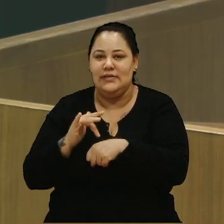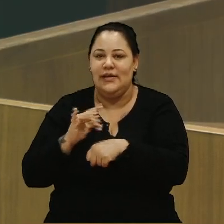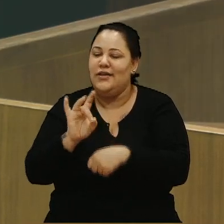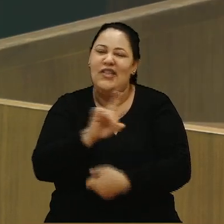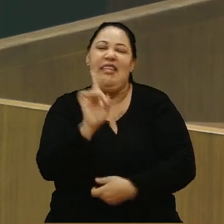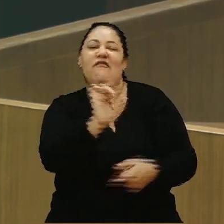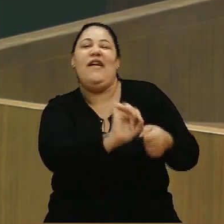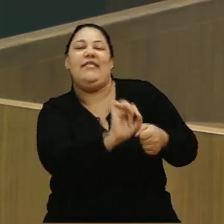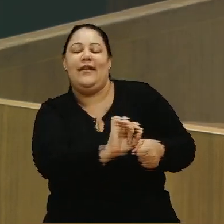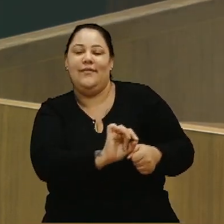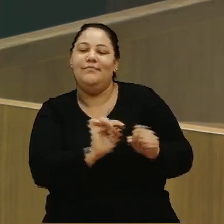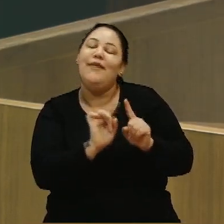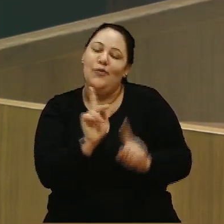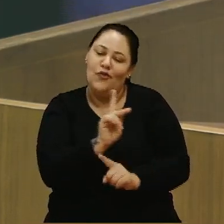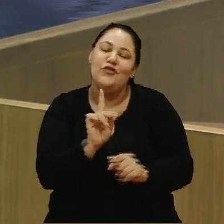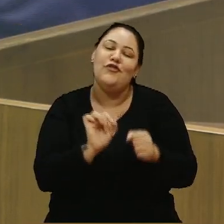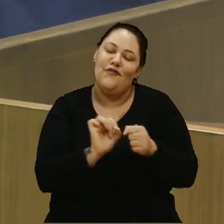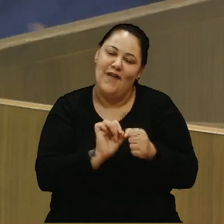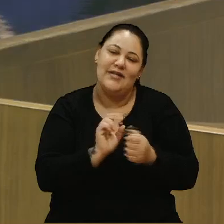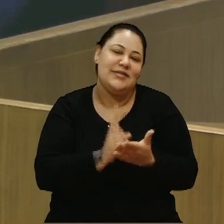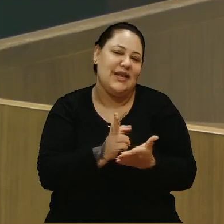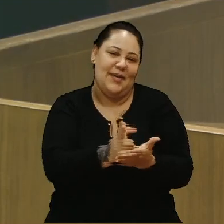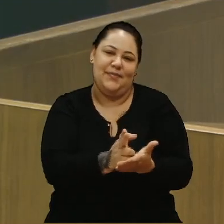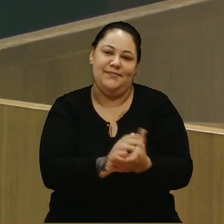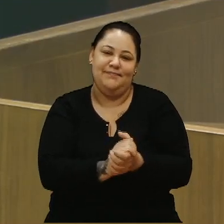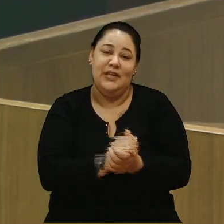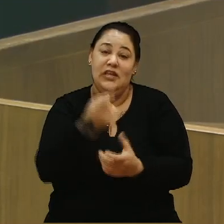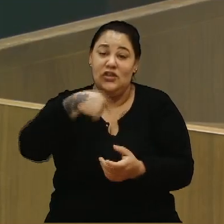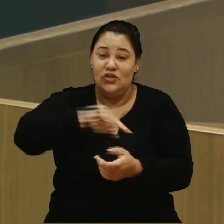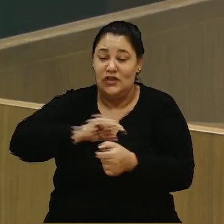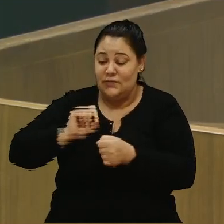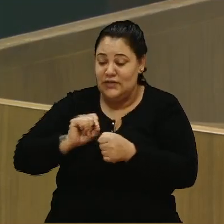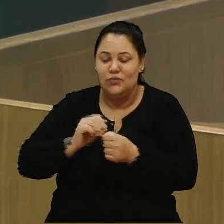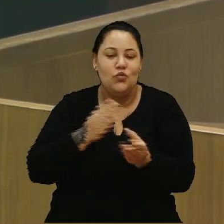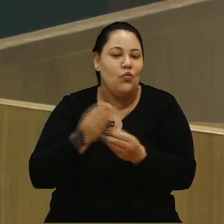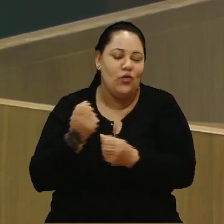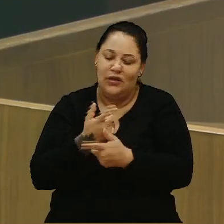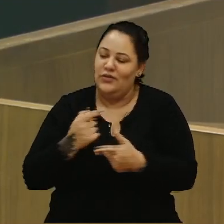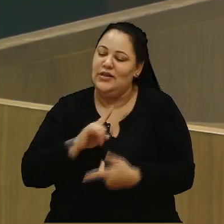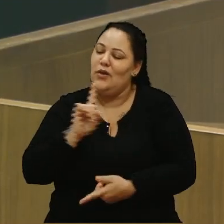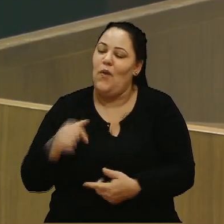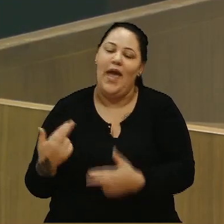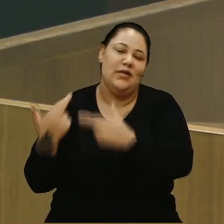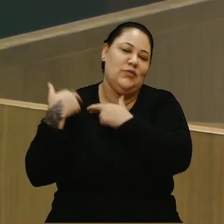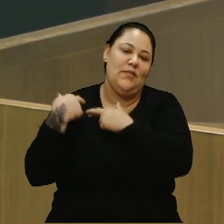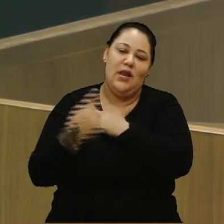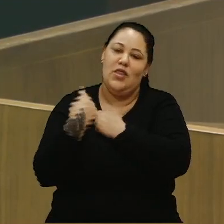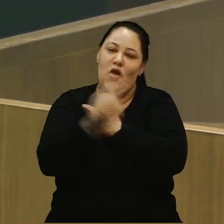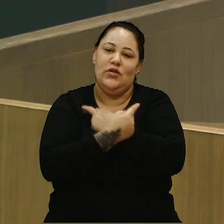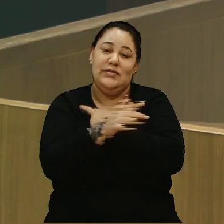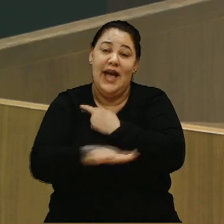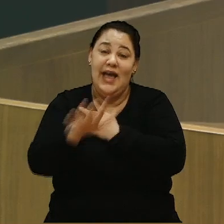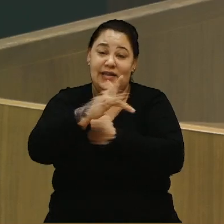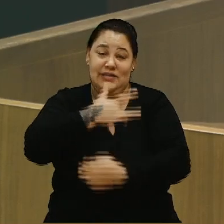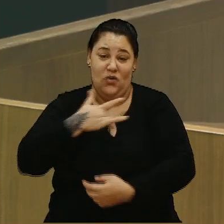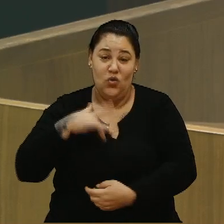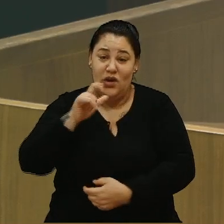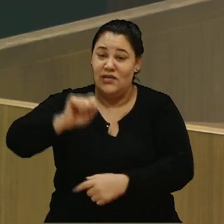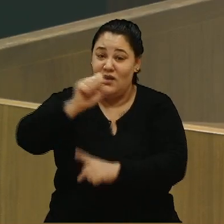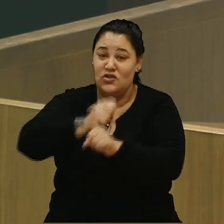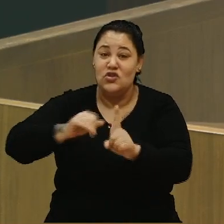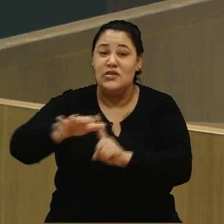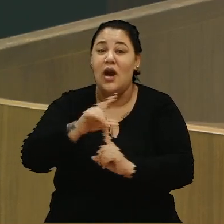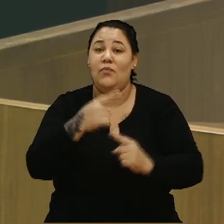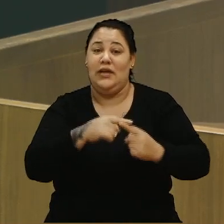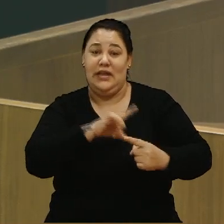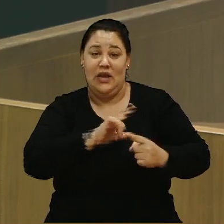faz. A gente faz muita coisa que não nos compete na área da saúde e da assistência social, porque, embora exista uma lei que